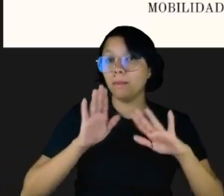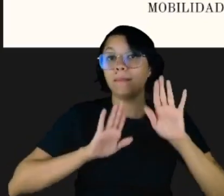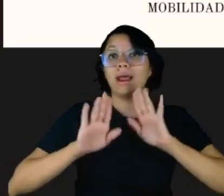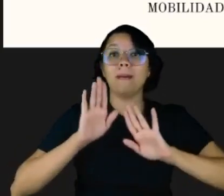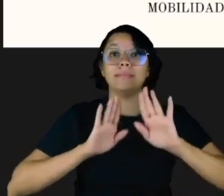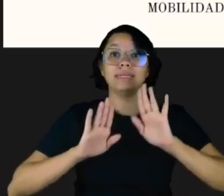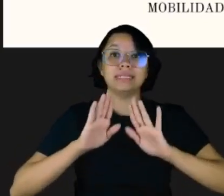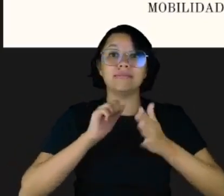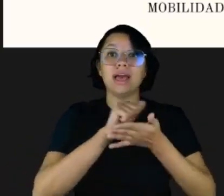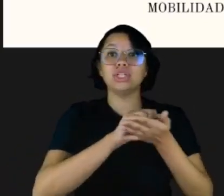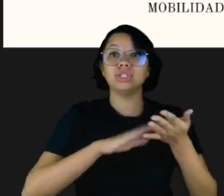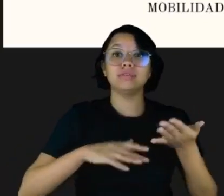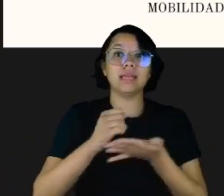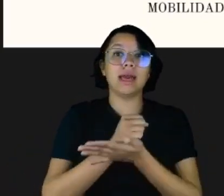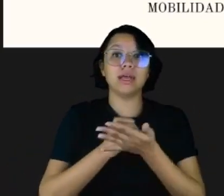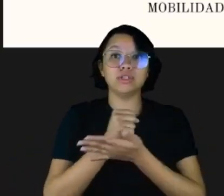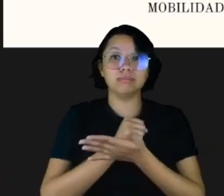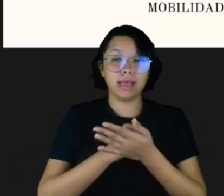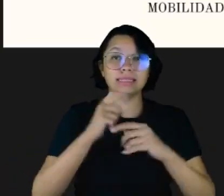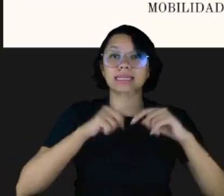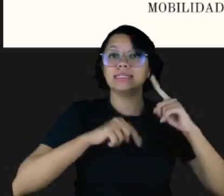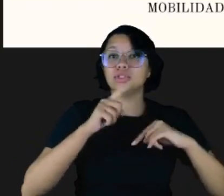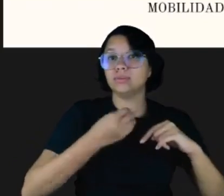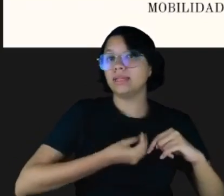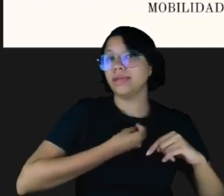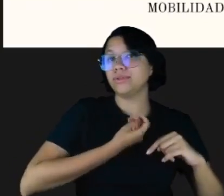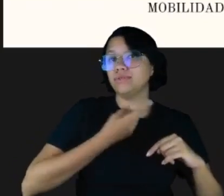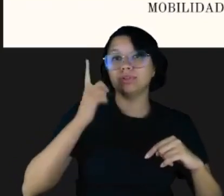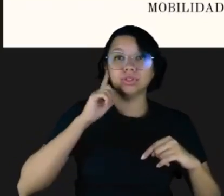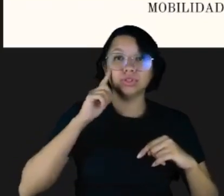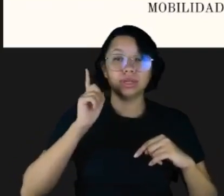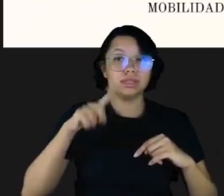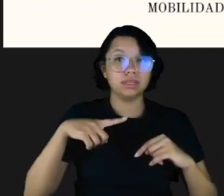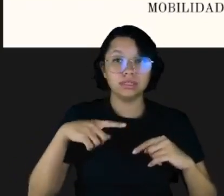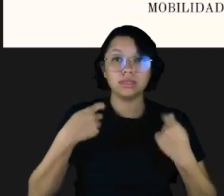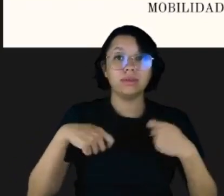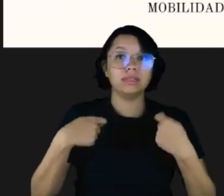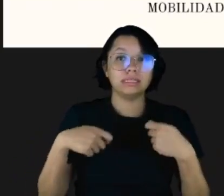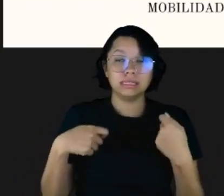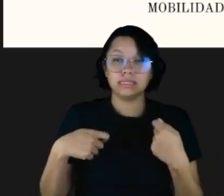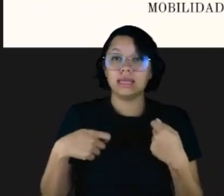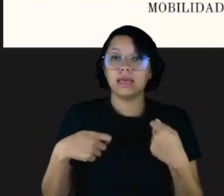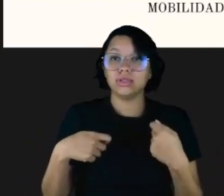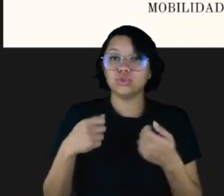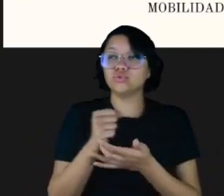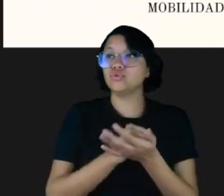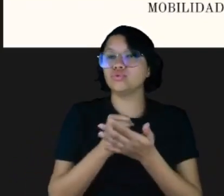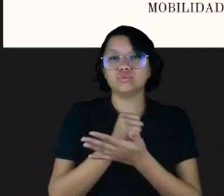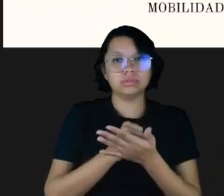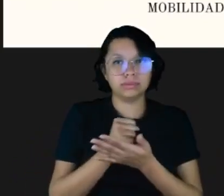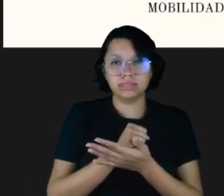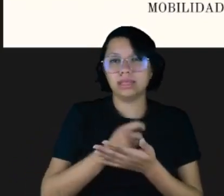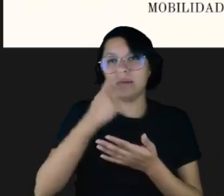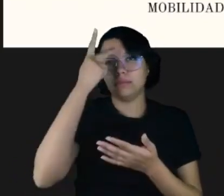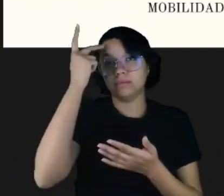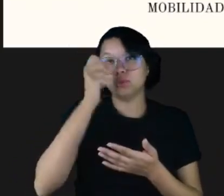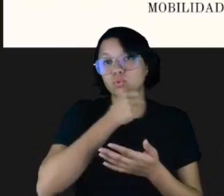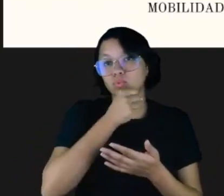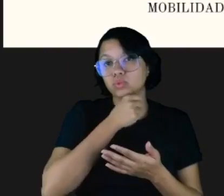As atividades básicas e instrumentais de vida diária, que são necessidades fundamentais para o